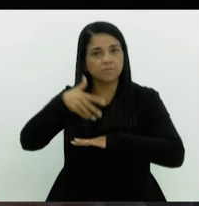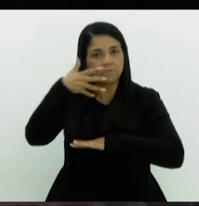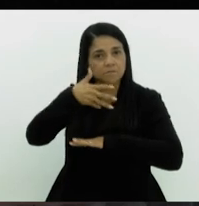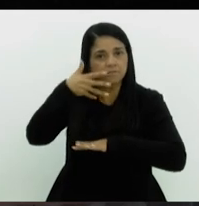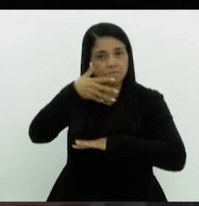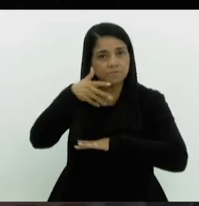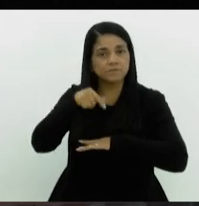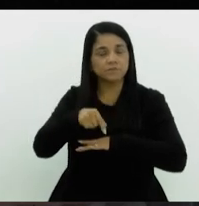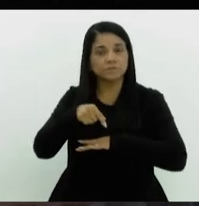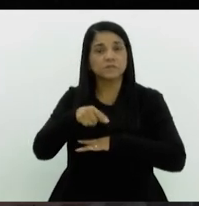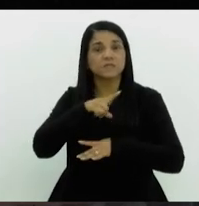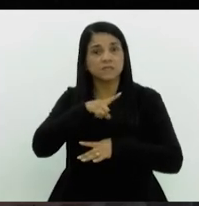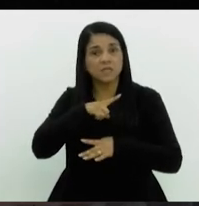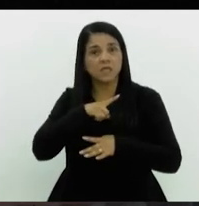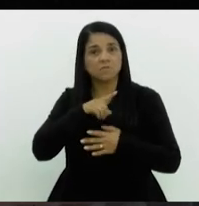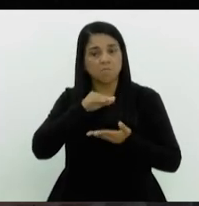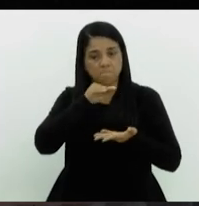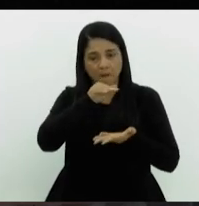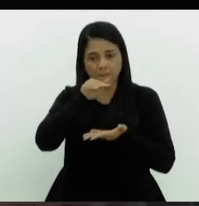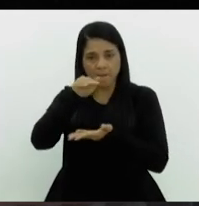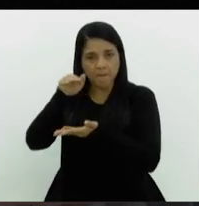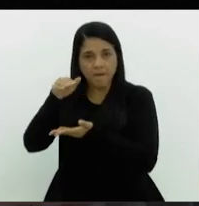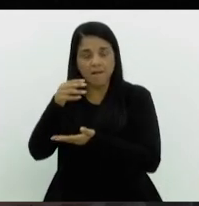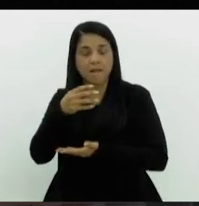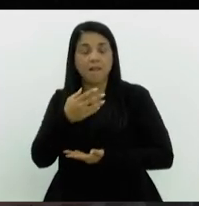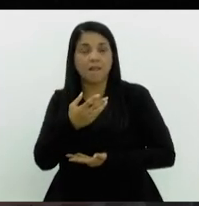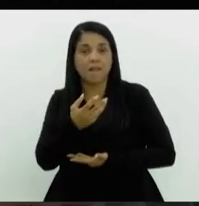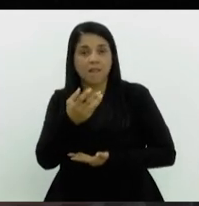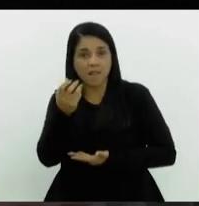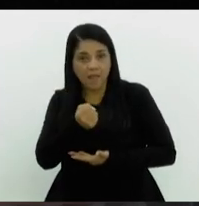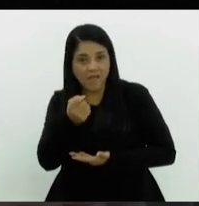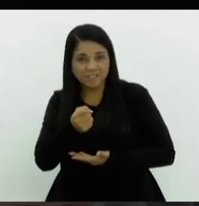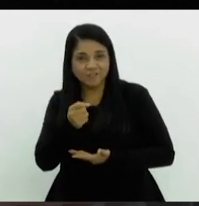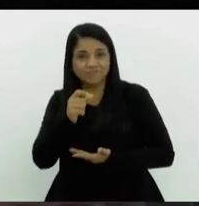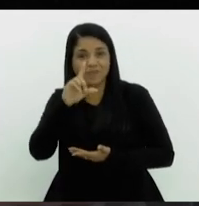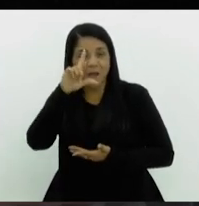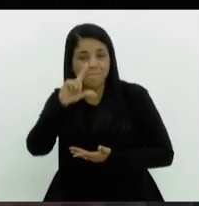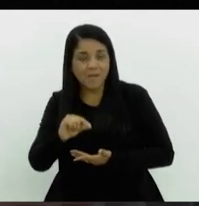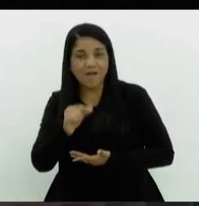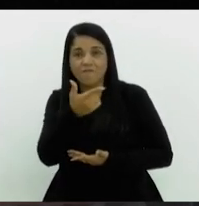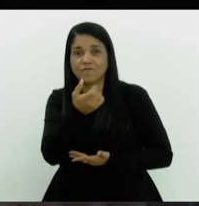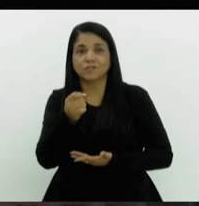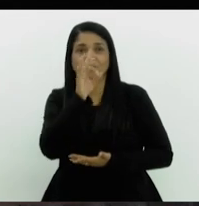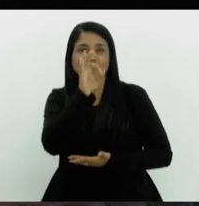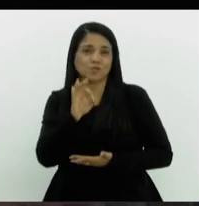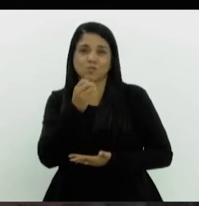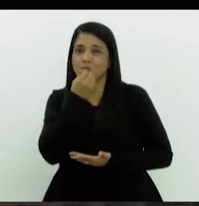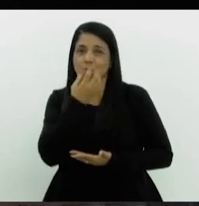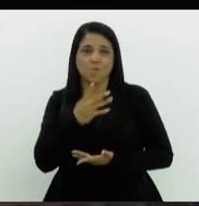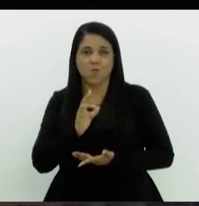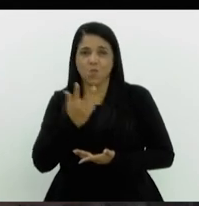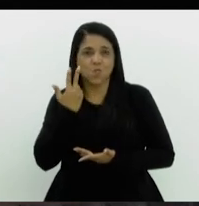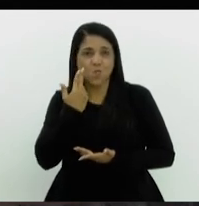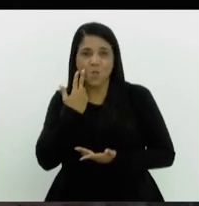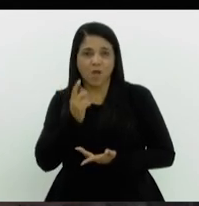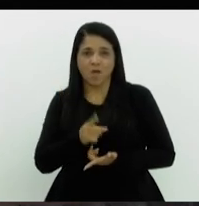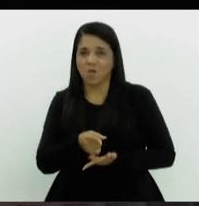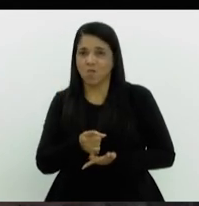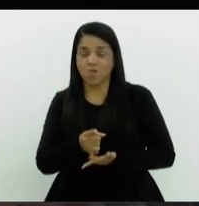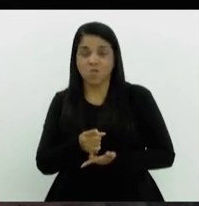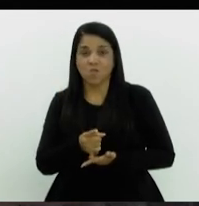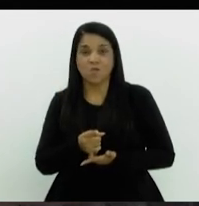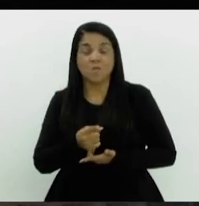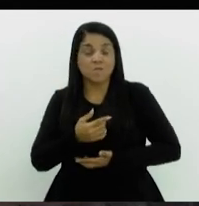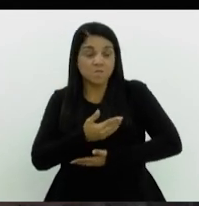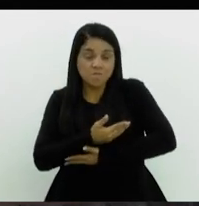gente está com estoque de leite que tem ficado abaixo do 20% da normalidade. E isso não é nada bom, tanto para bebês que